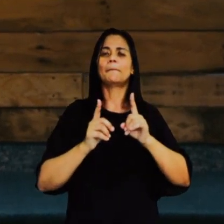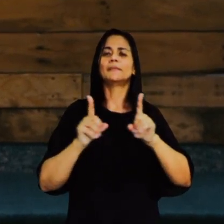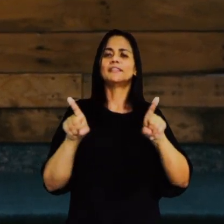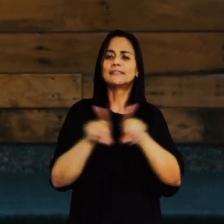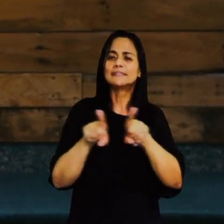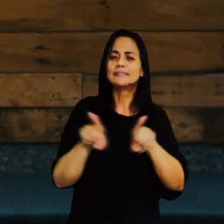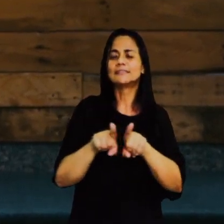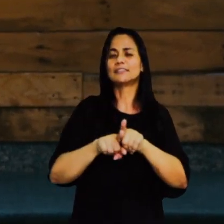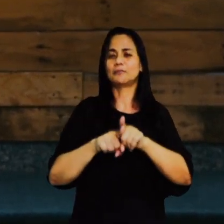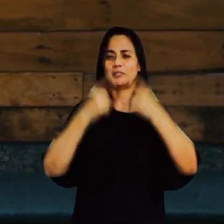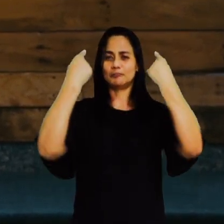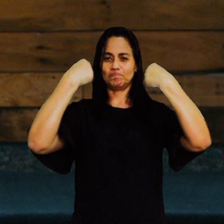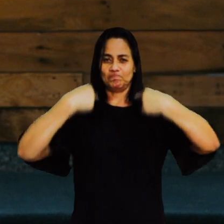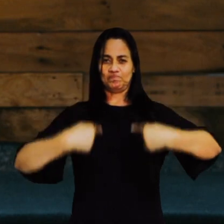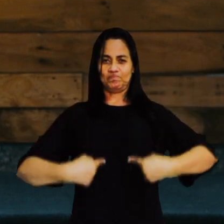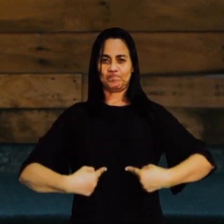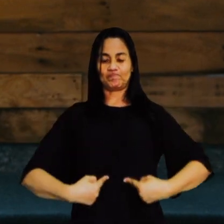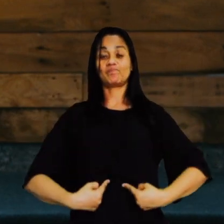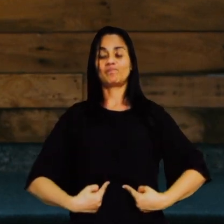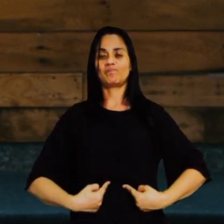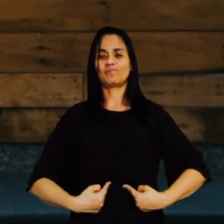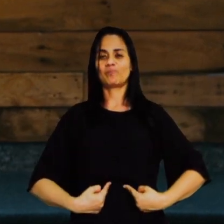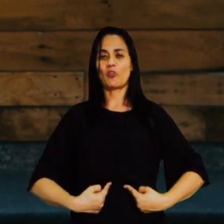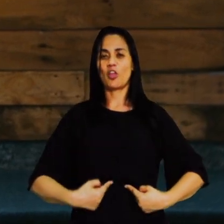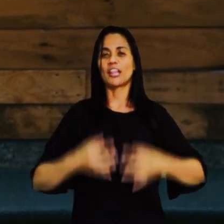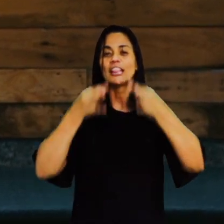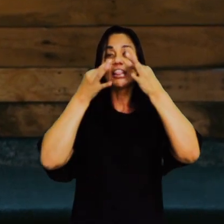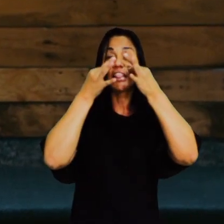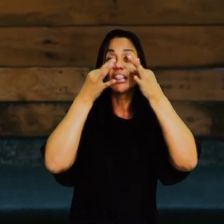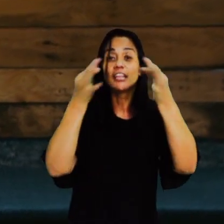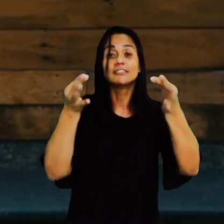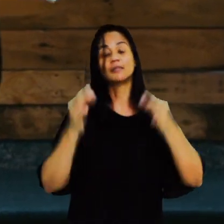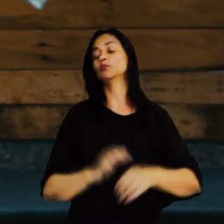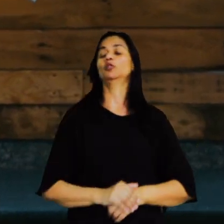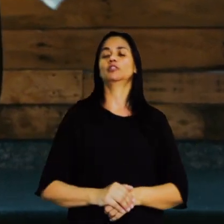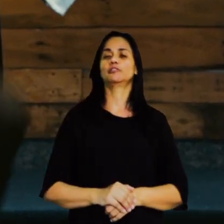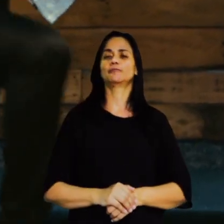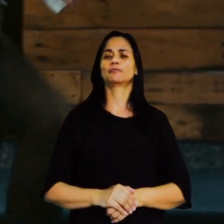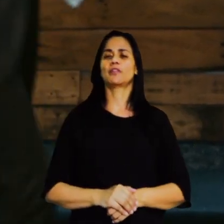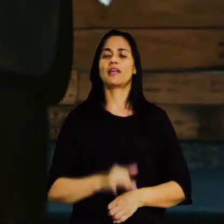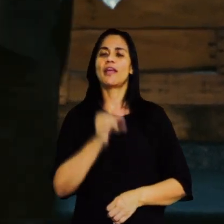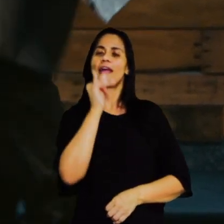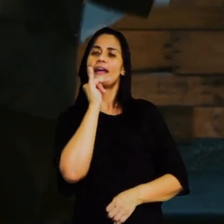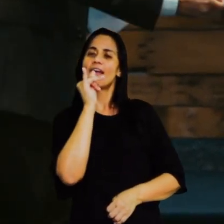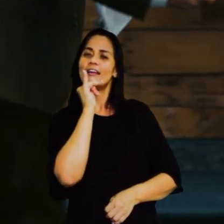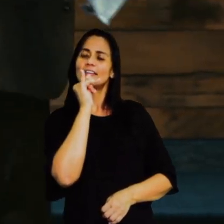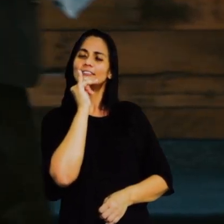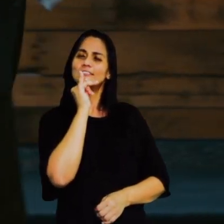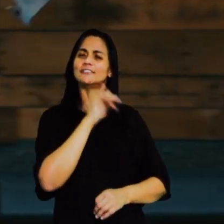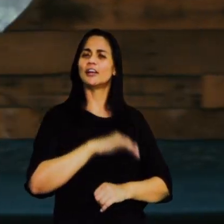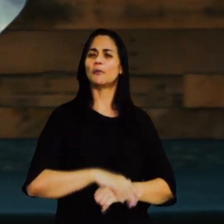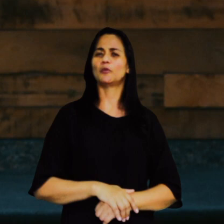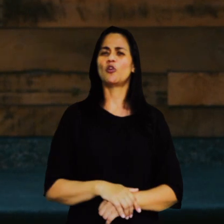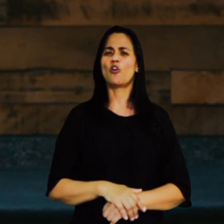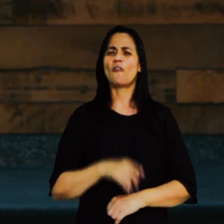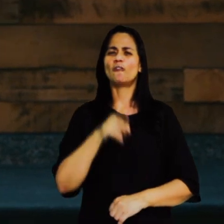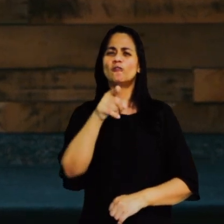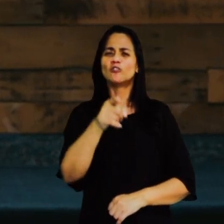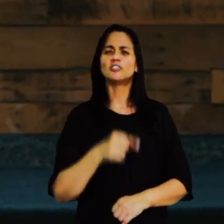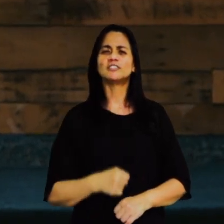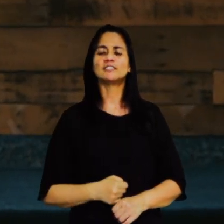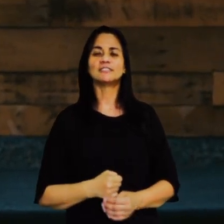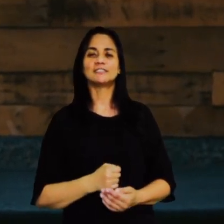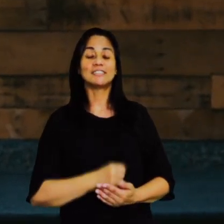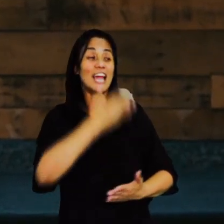Você arrisca 50 mil dólares em um mercado quebrado, crendo que vai ter retorno. Esta é